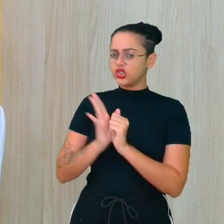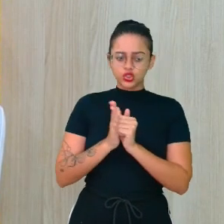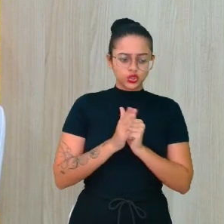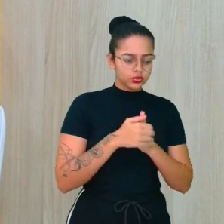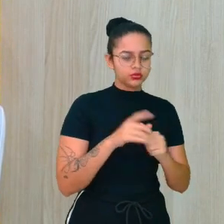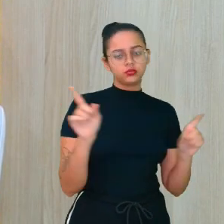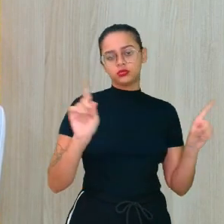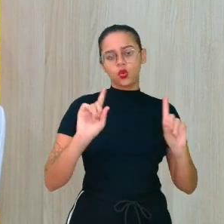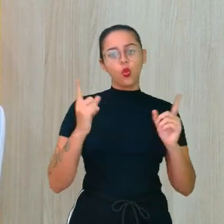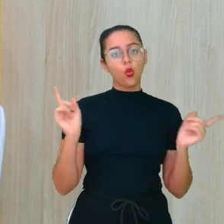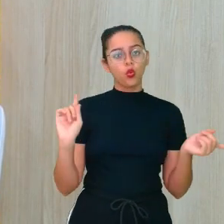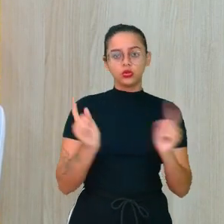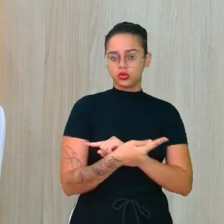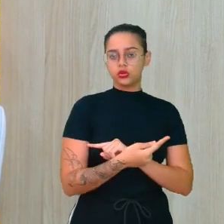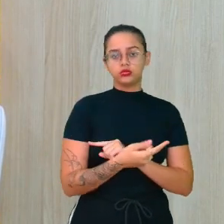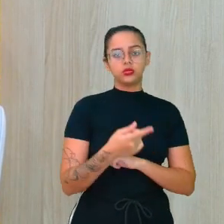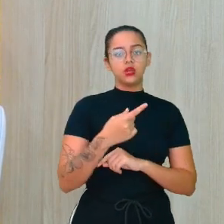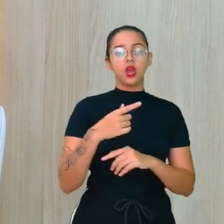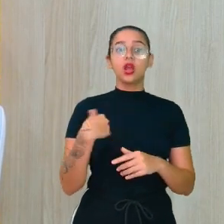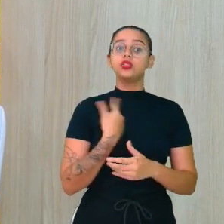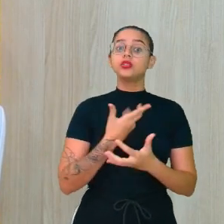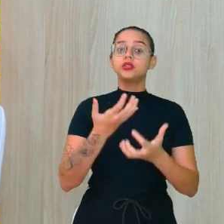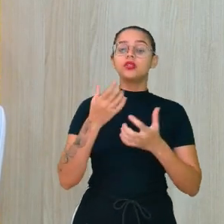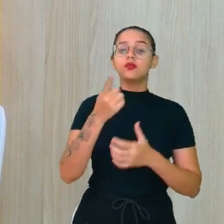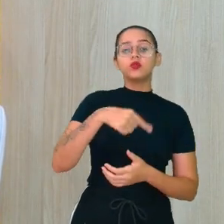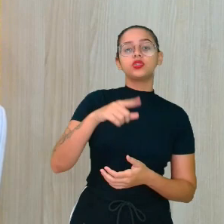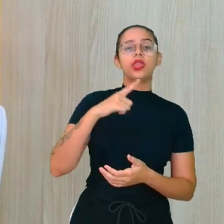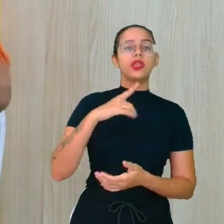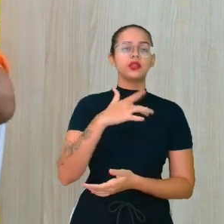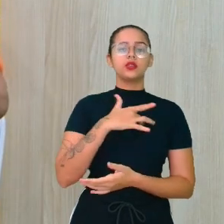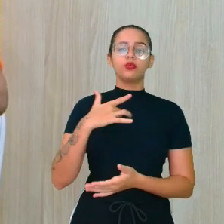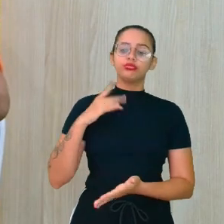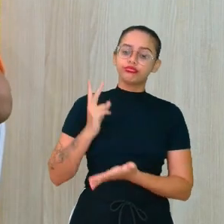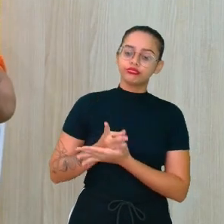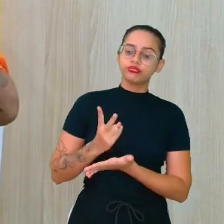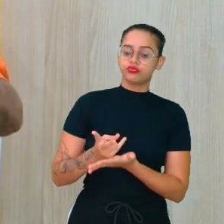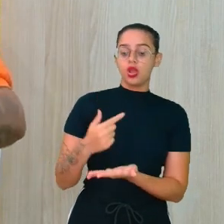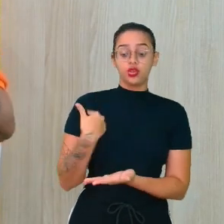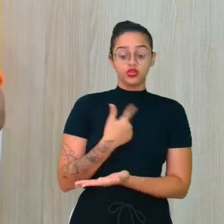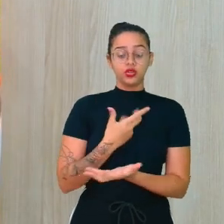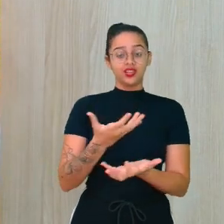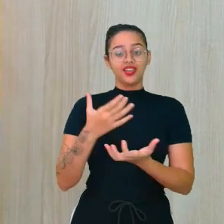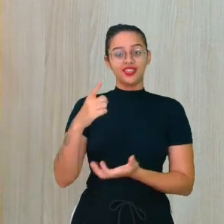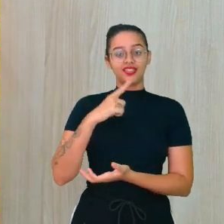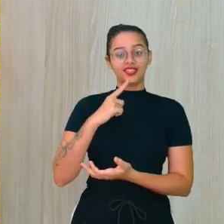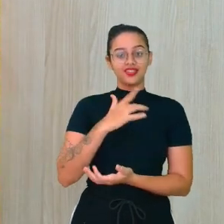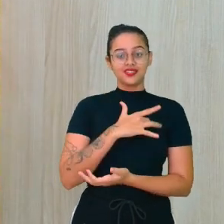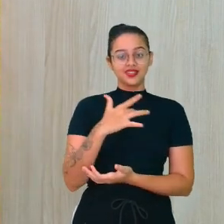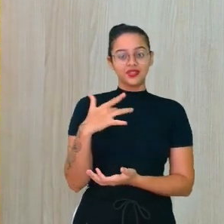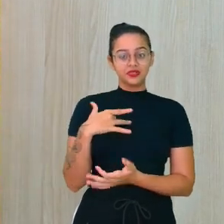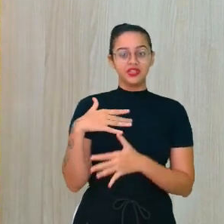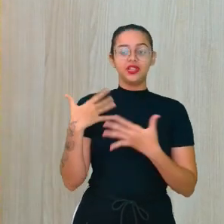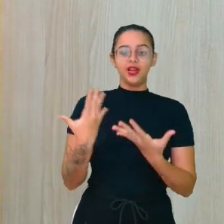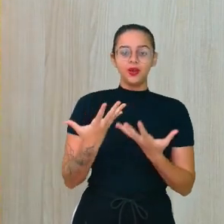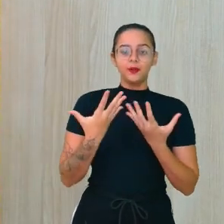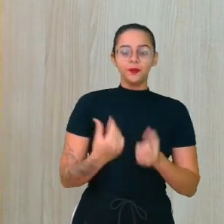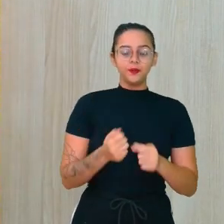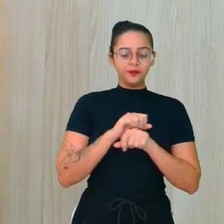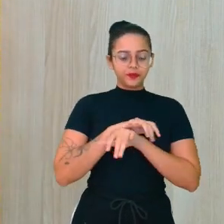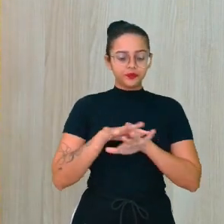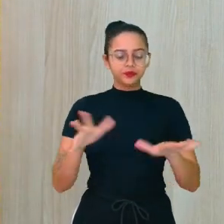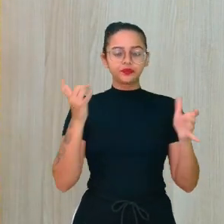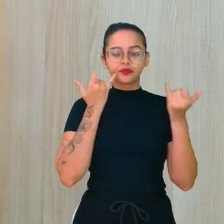Ao contrário, a gente quer que vocês tenham saúde, que continuem com saúde, a gente quer ter saúde. Então vamos espalhar